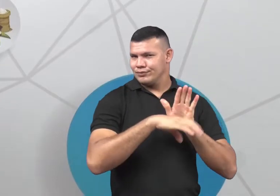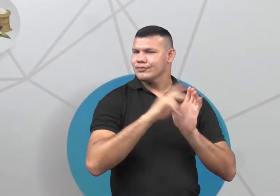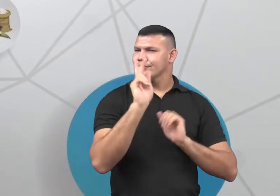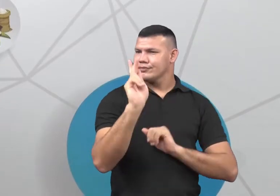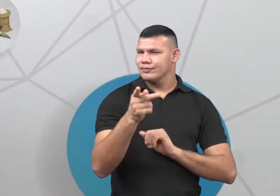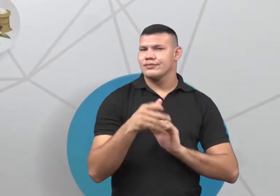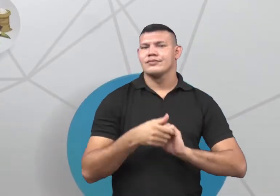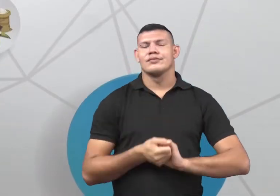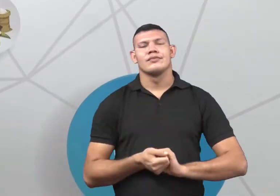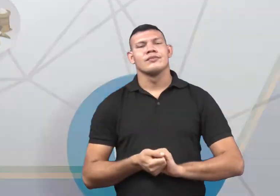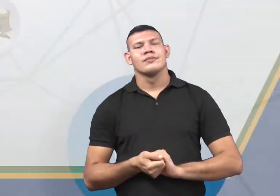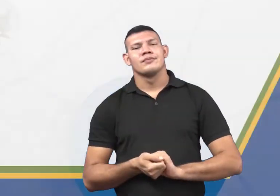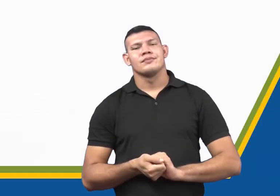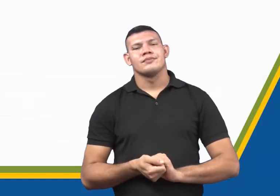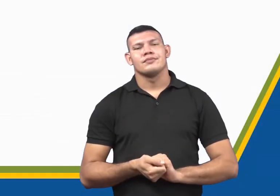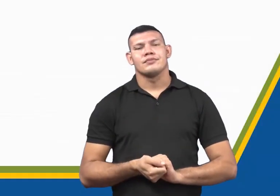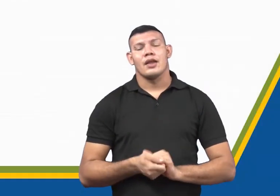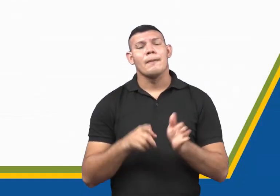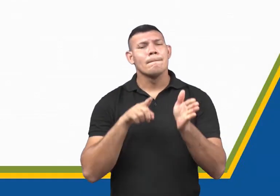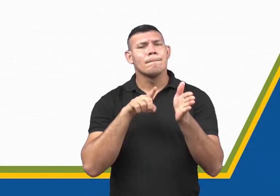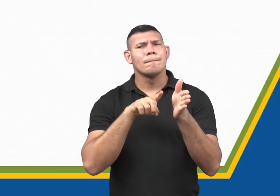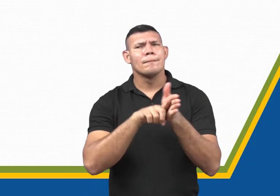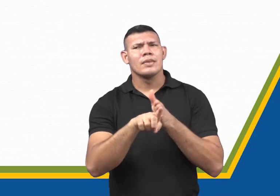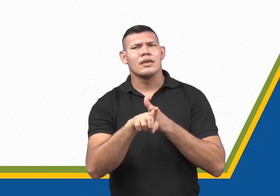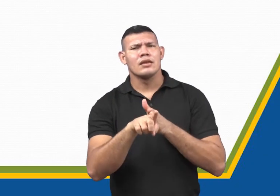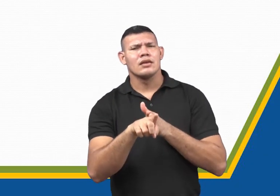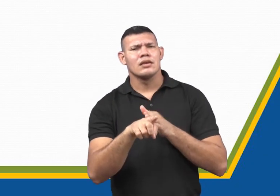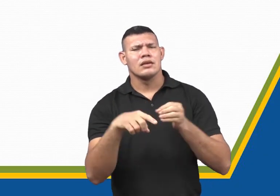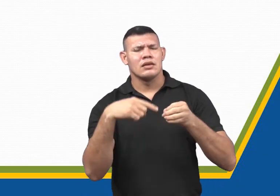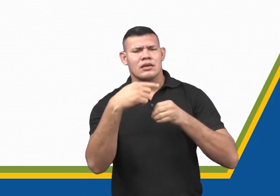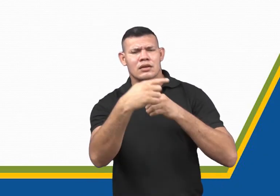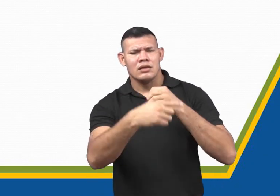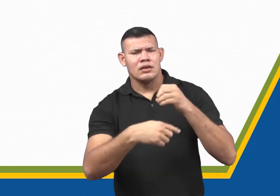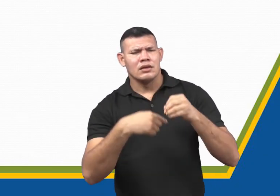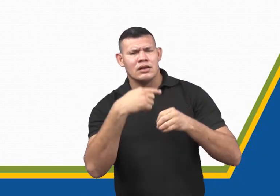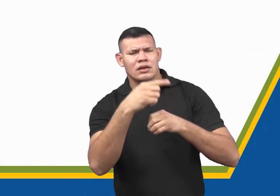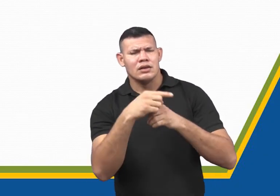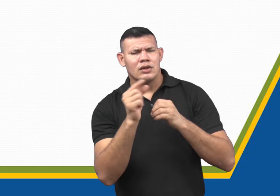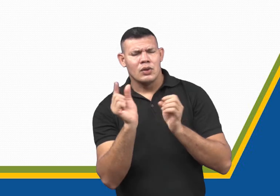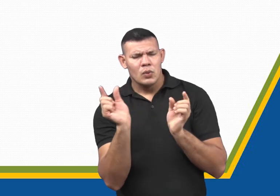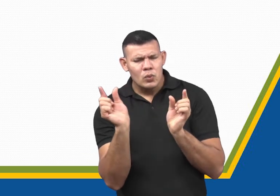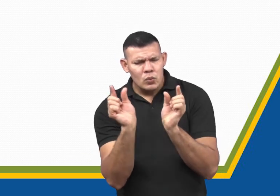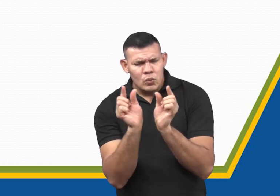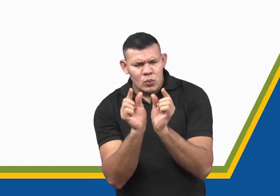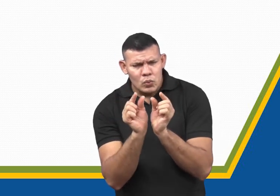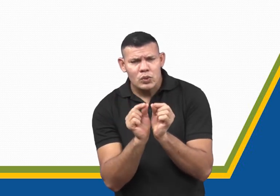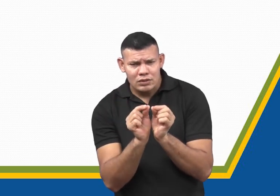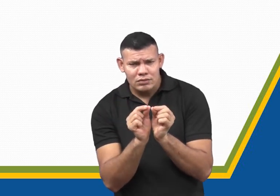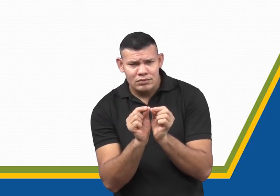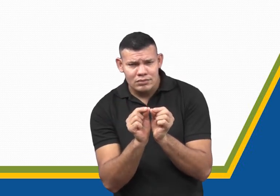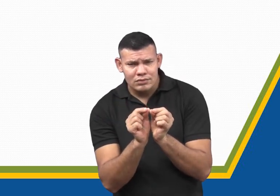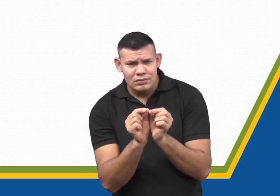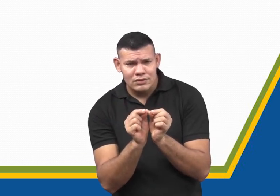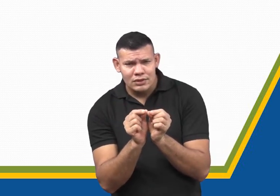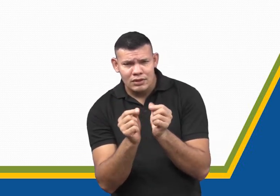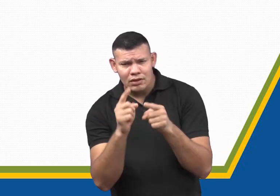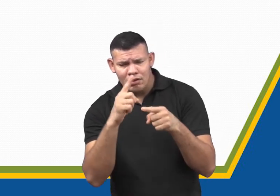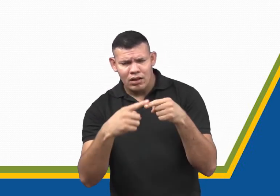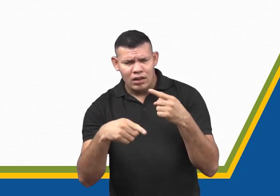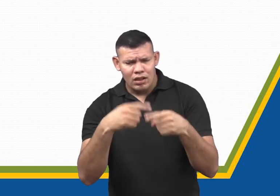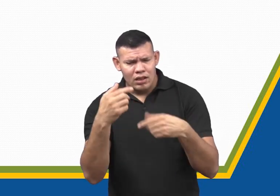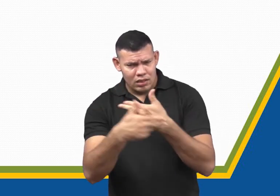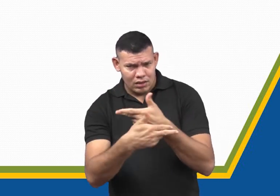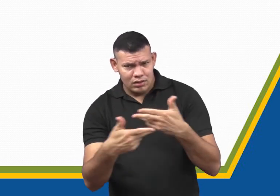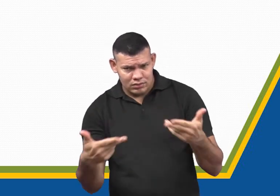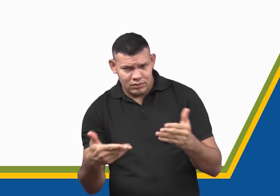tá? Primeira perguntinha. O átomo é a menor parte da matéria? Nós vimos que apesar do